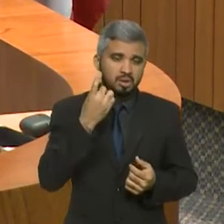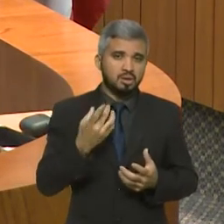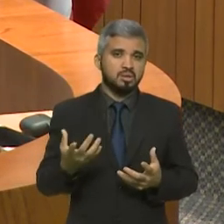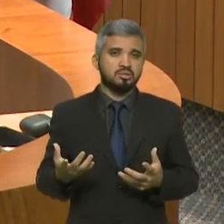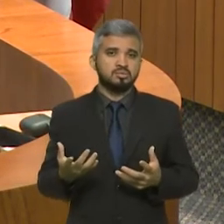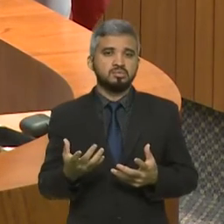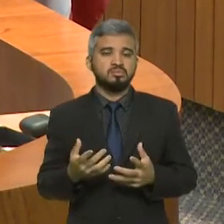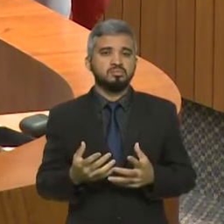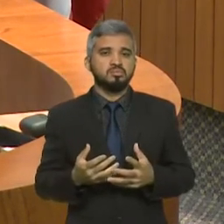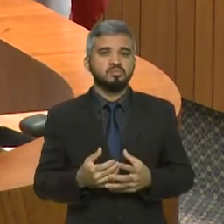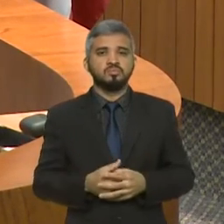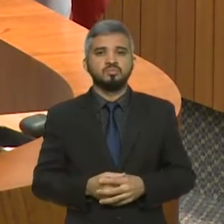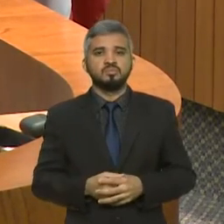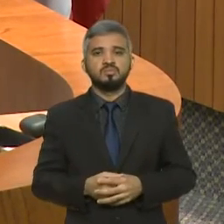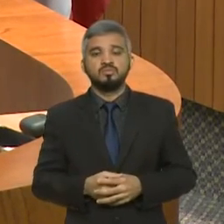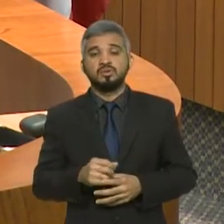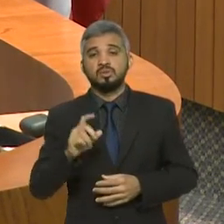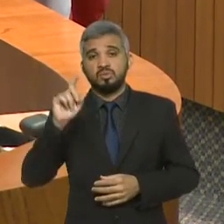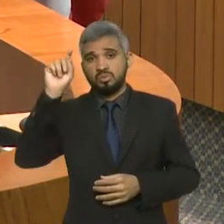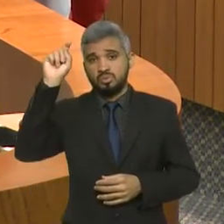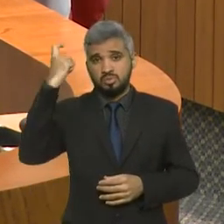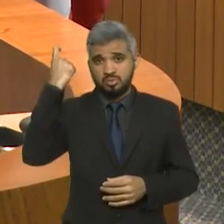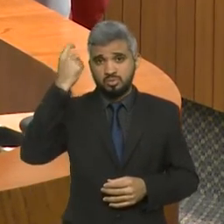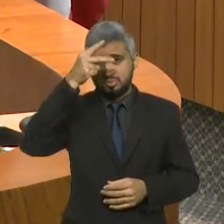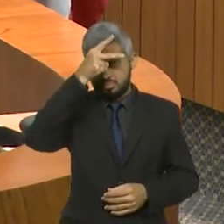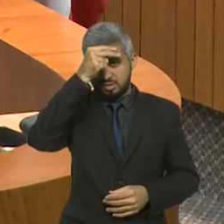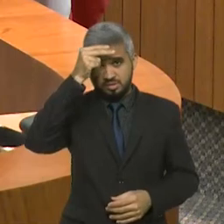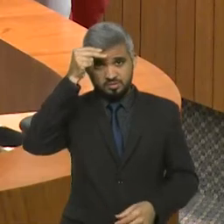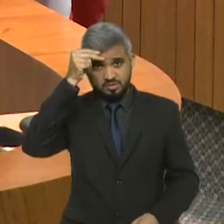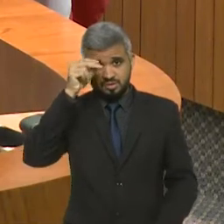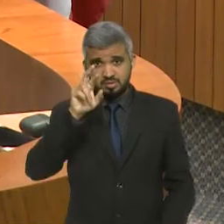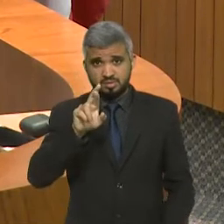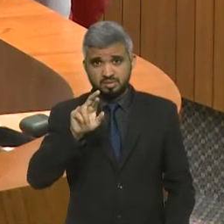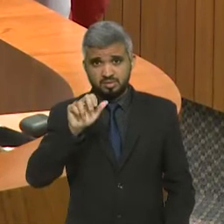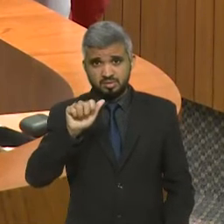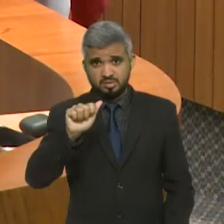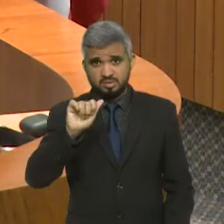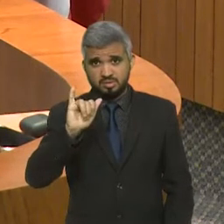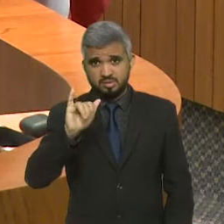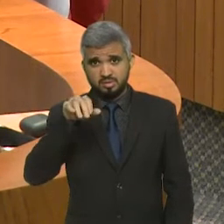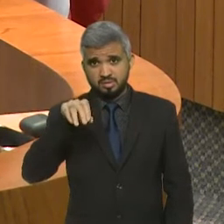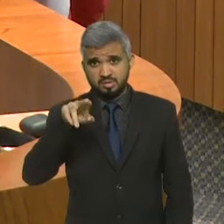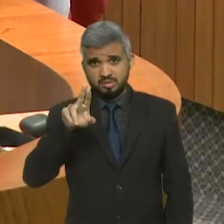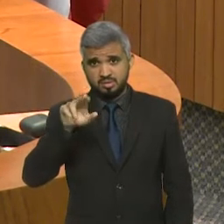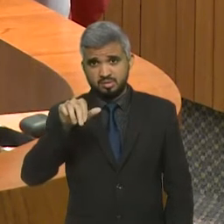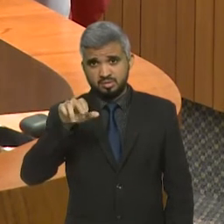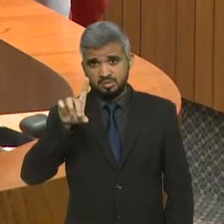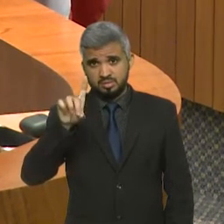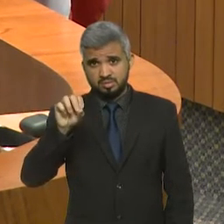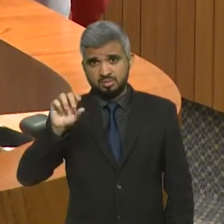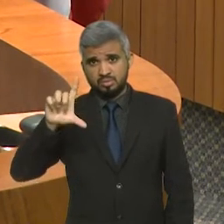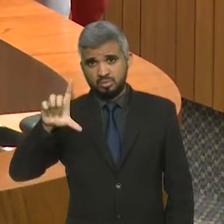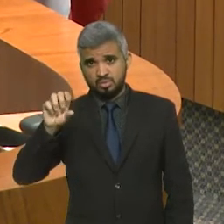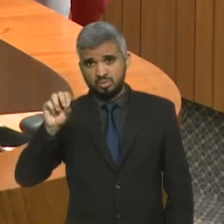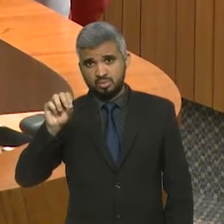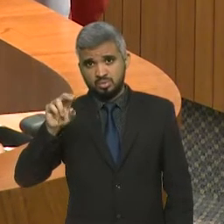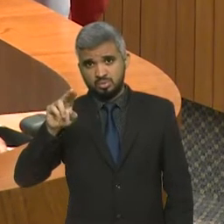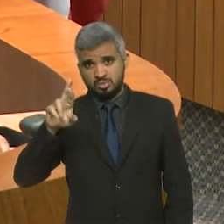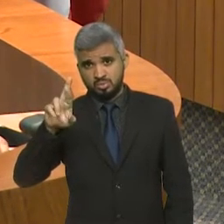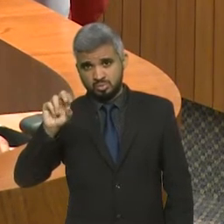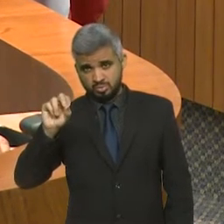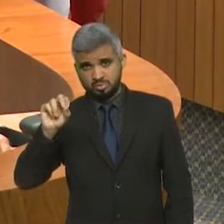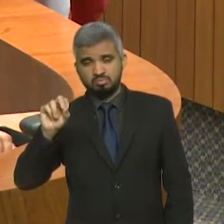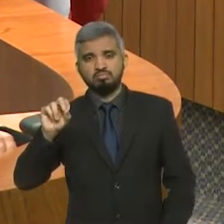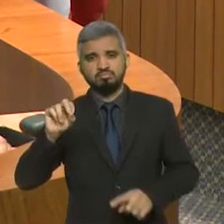porque o ex-prefeito Raimundo Louro deixou sua marca, trazendo qualidade de vida